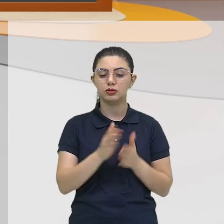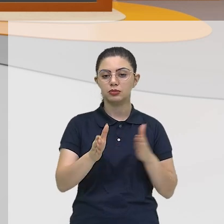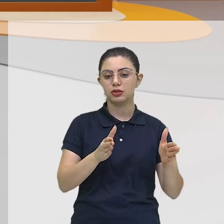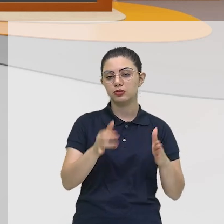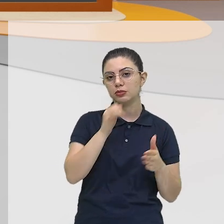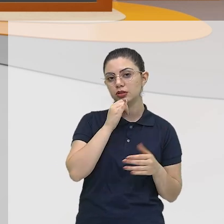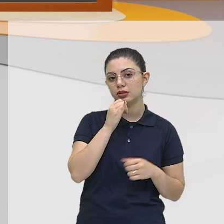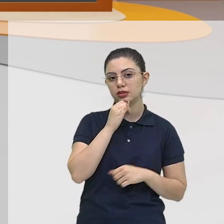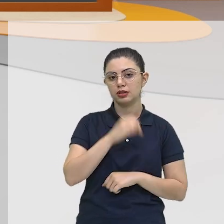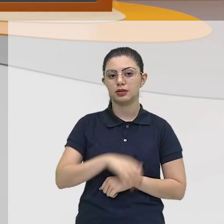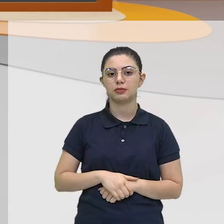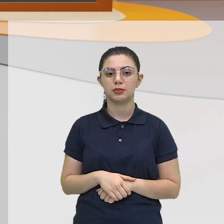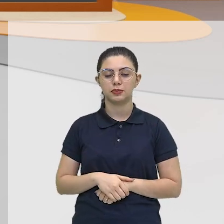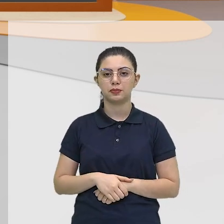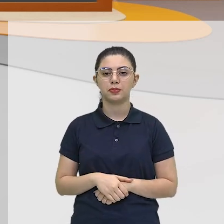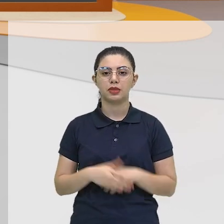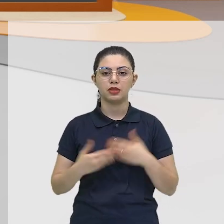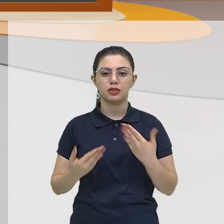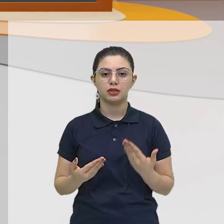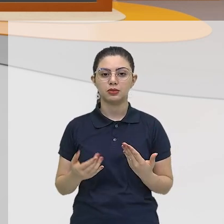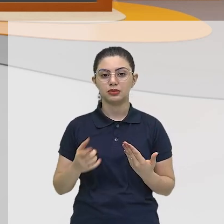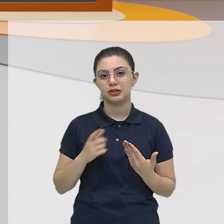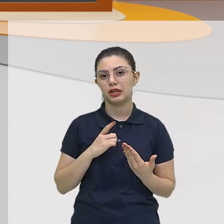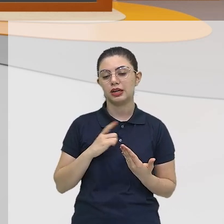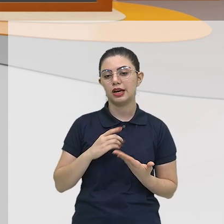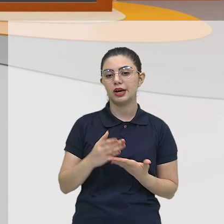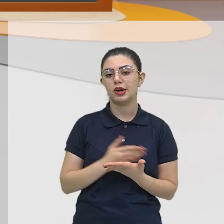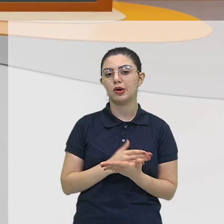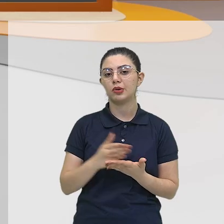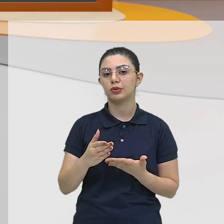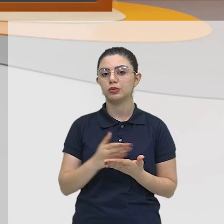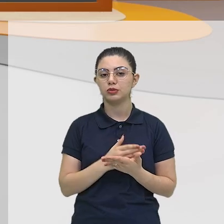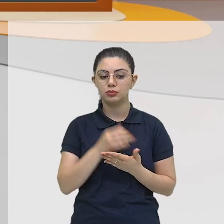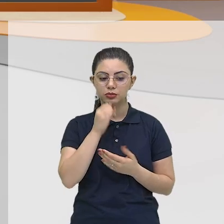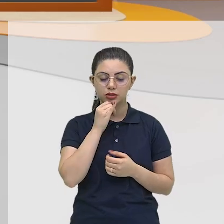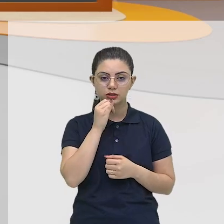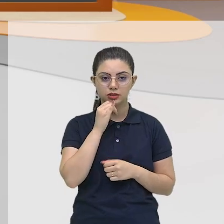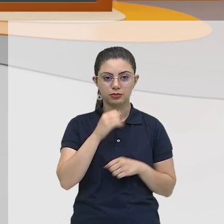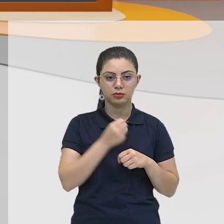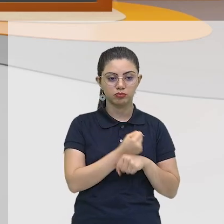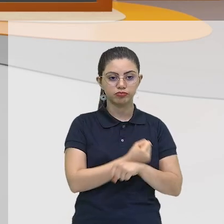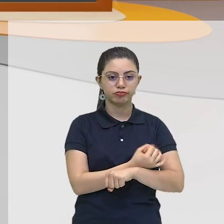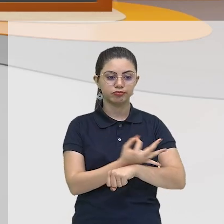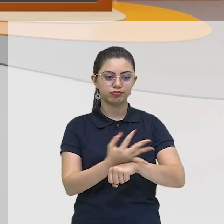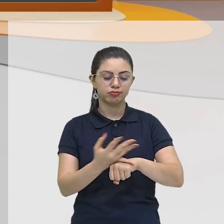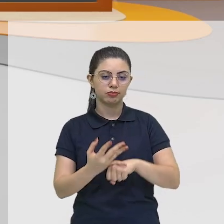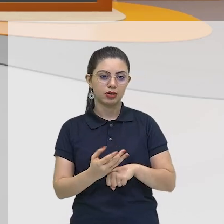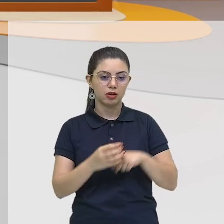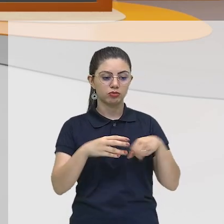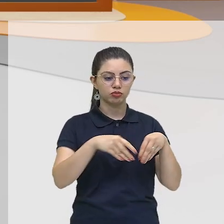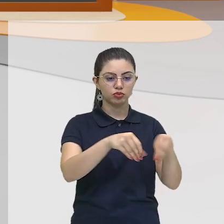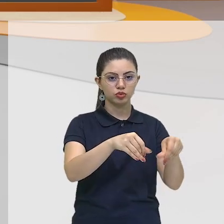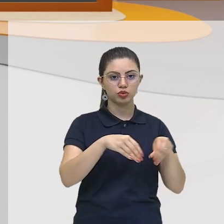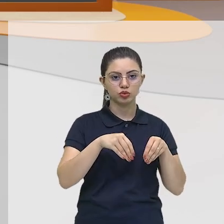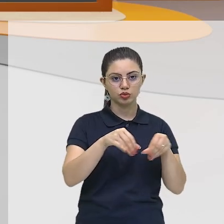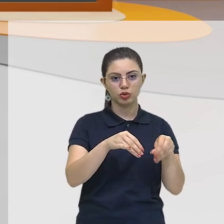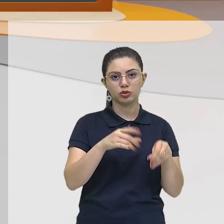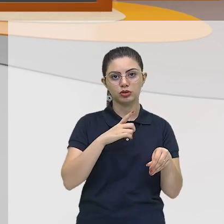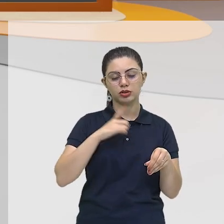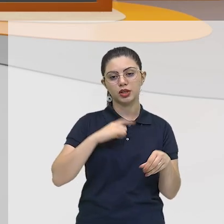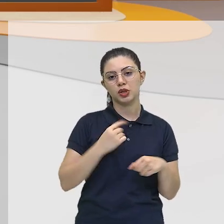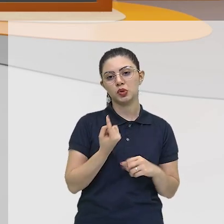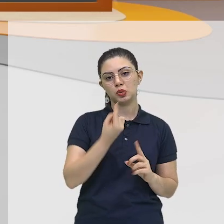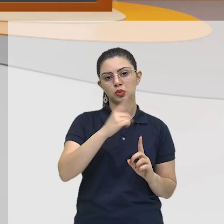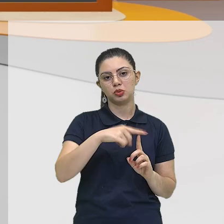algumas culturas, elas não se desenvolvem, por exemplo, em solos que receberam o quê? O mesmo tipo de